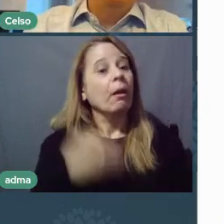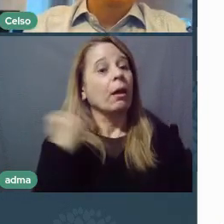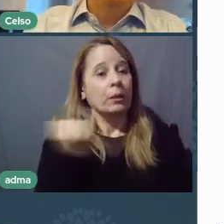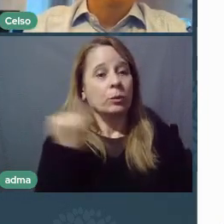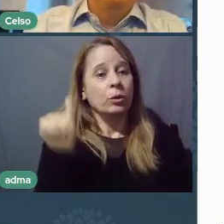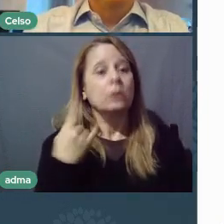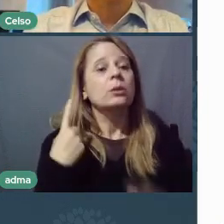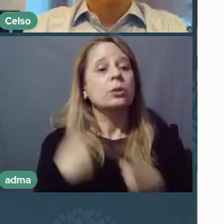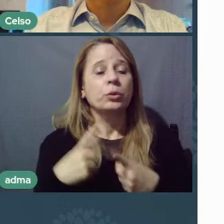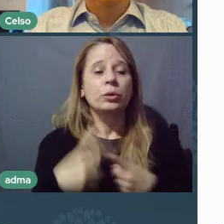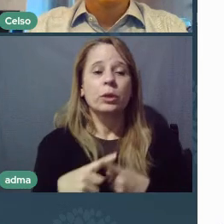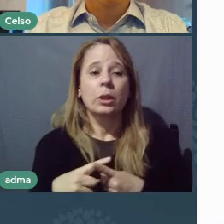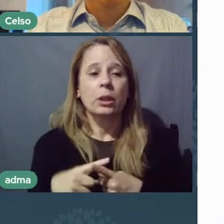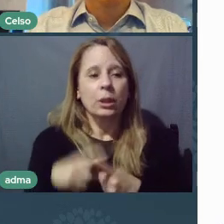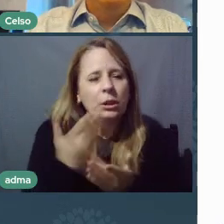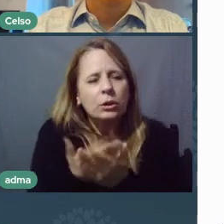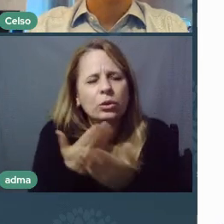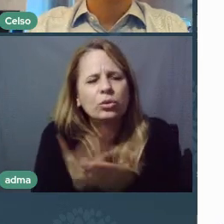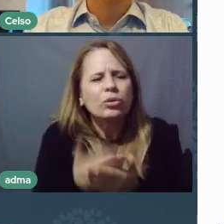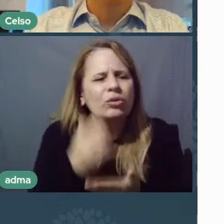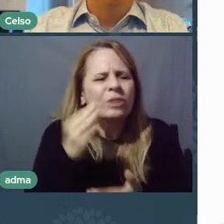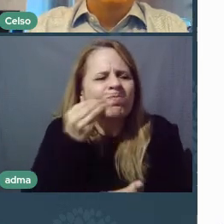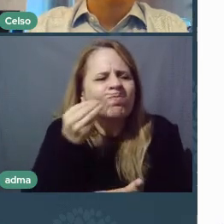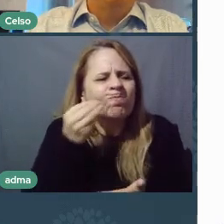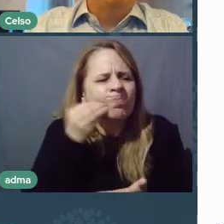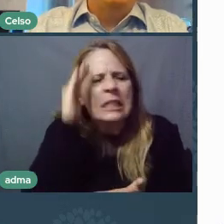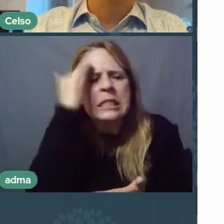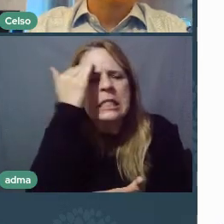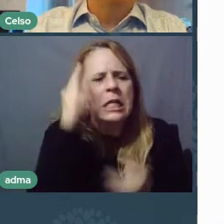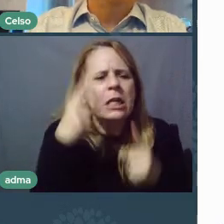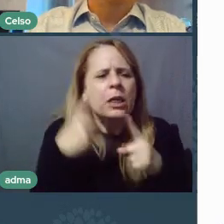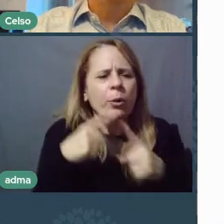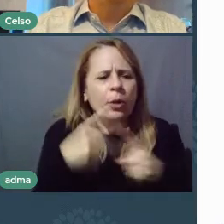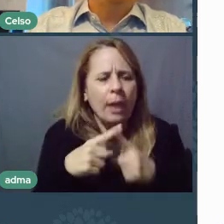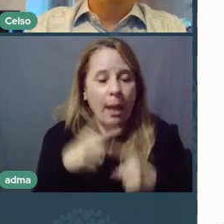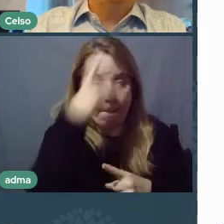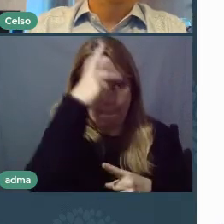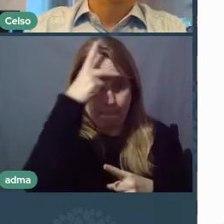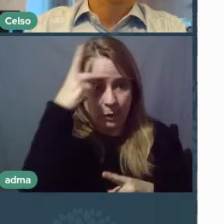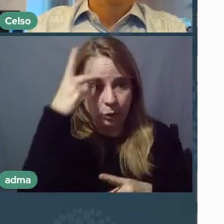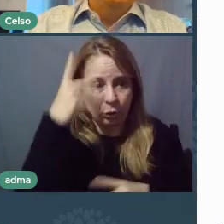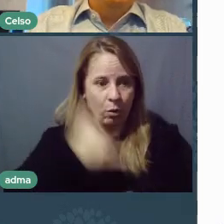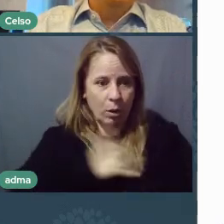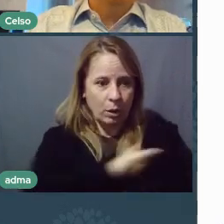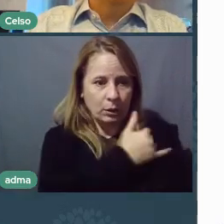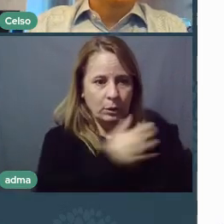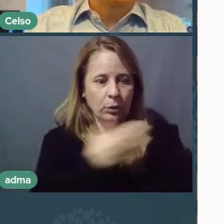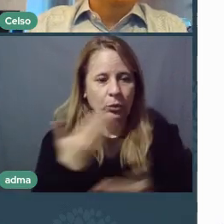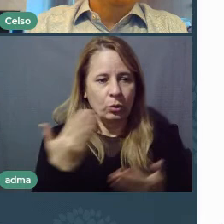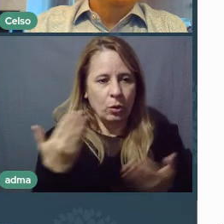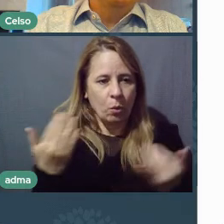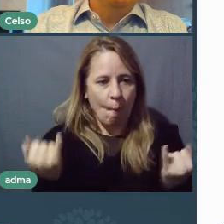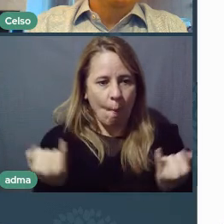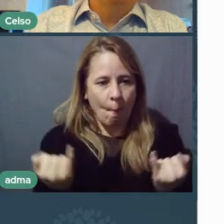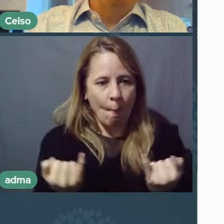aqui esse estudo foi tentar entender por que a pessoa que perde peso quando faz exercício,